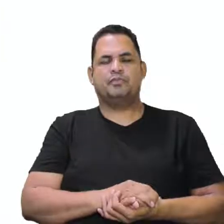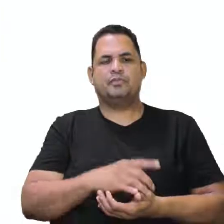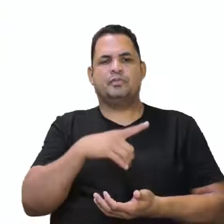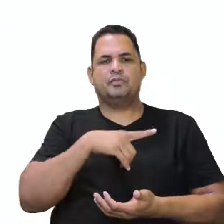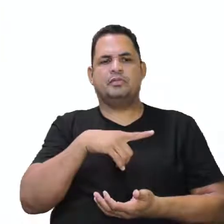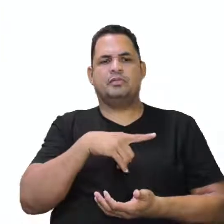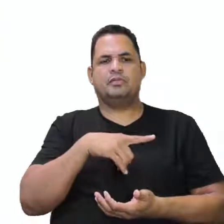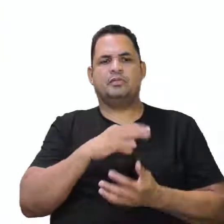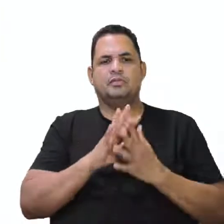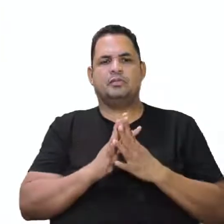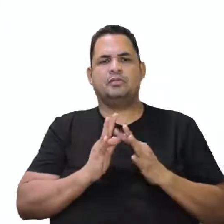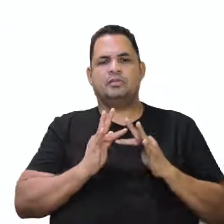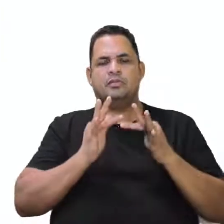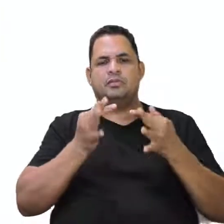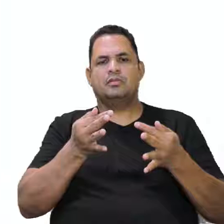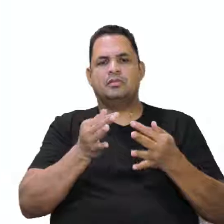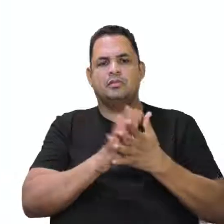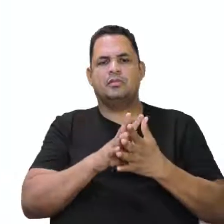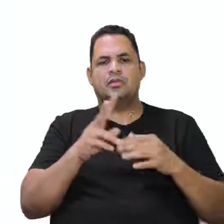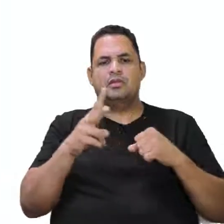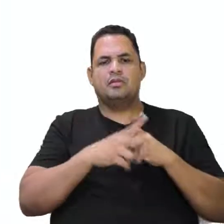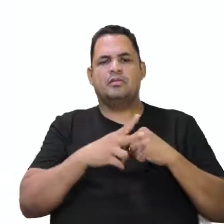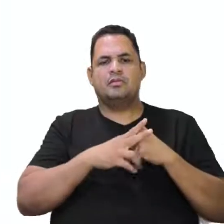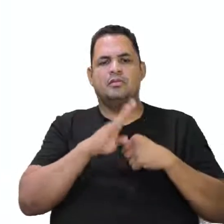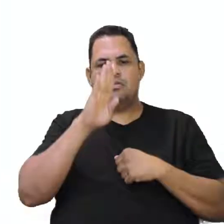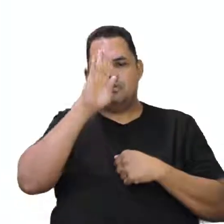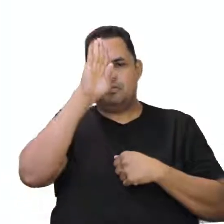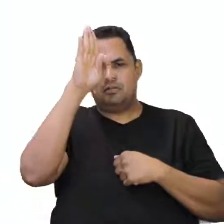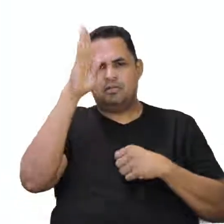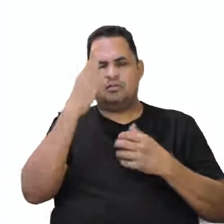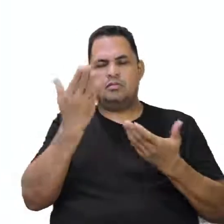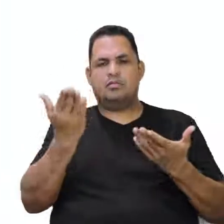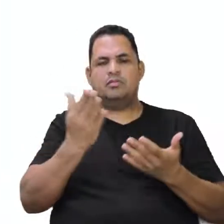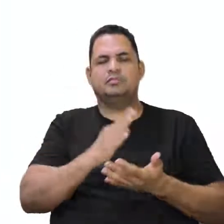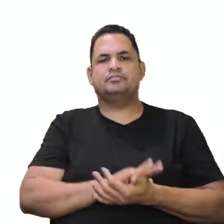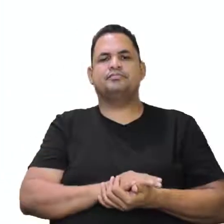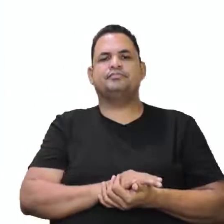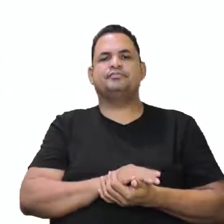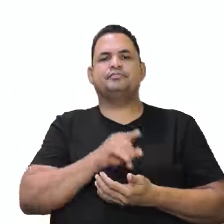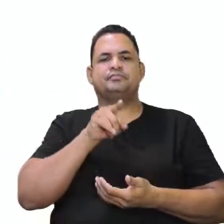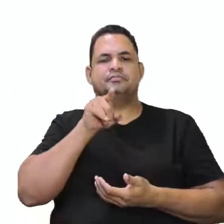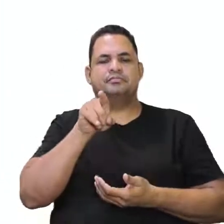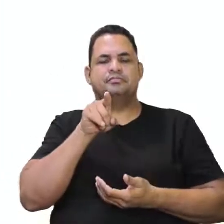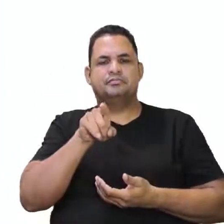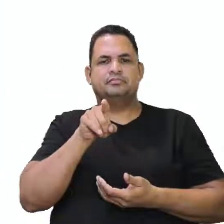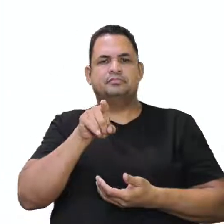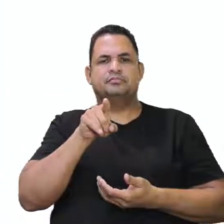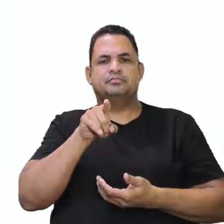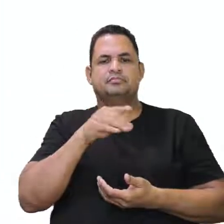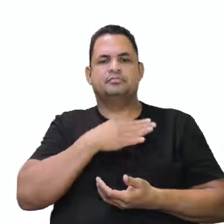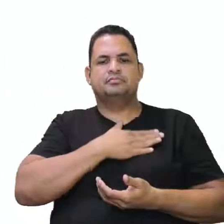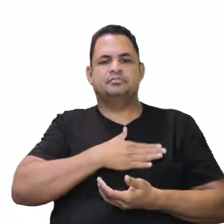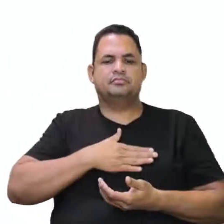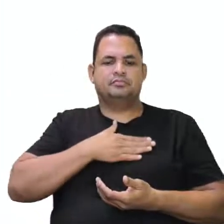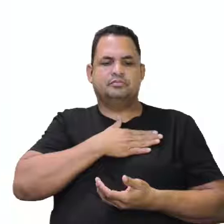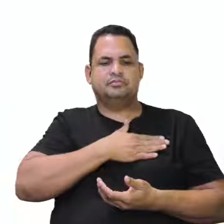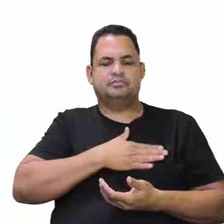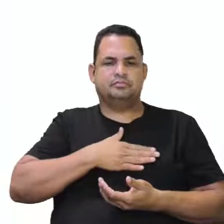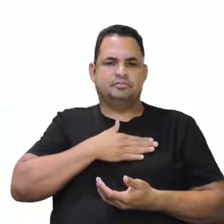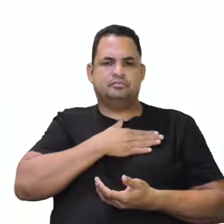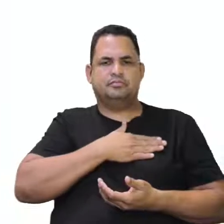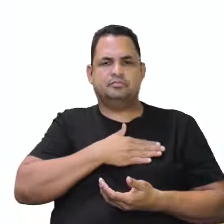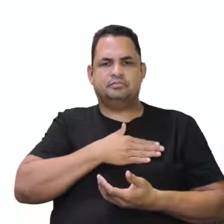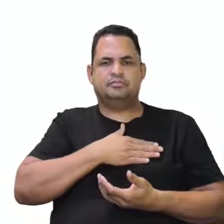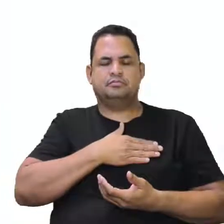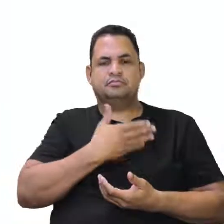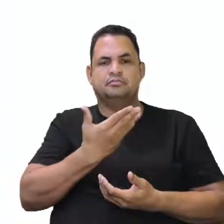Ele tem esse final no meu verbo principal de iria, ou seja, você gostaria,